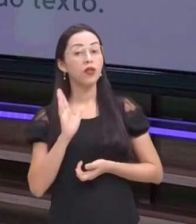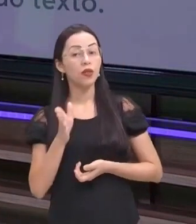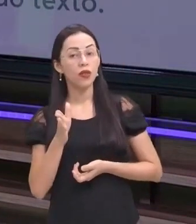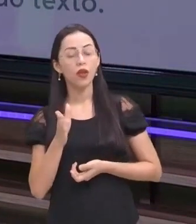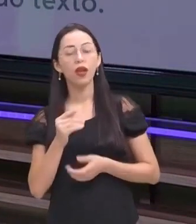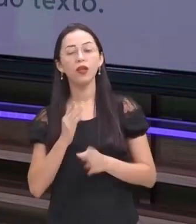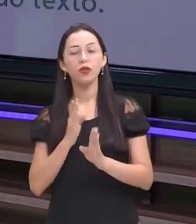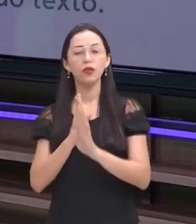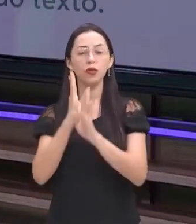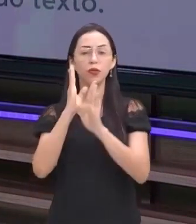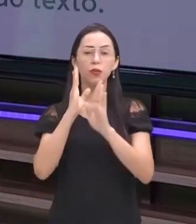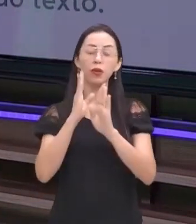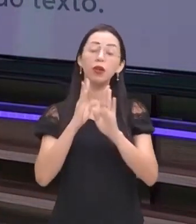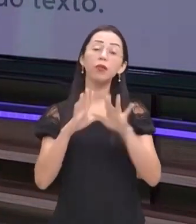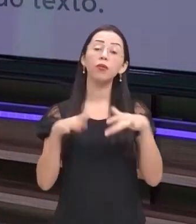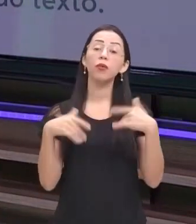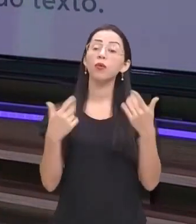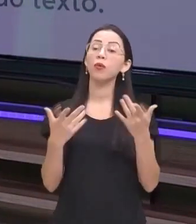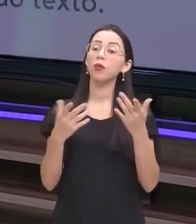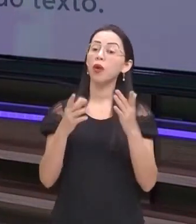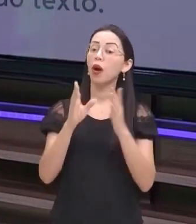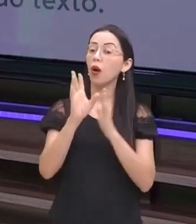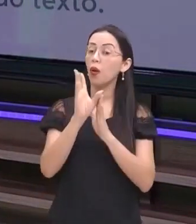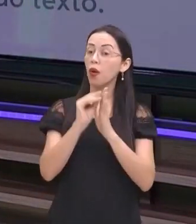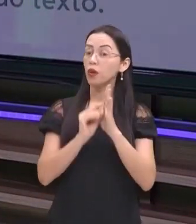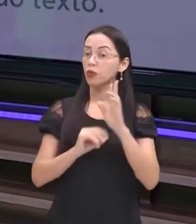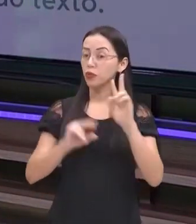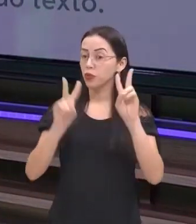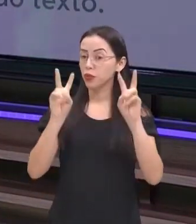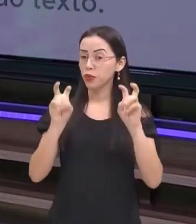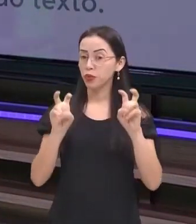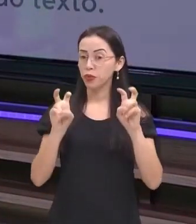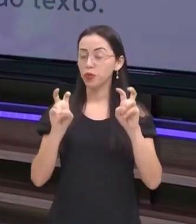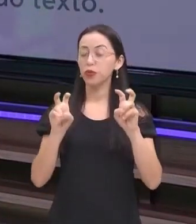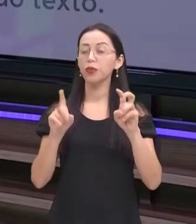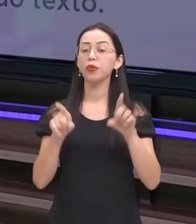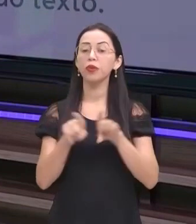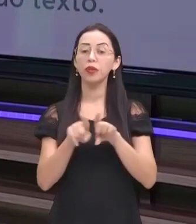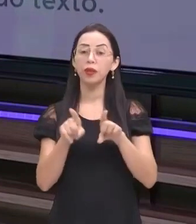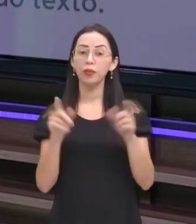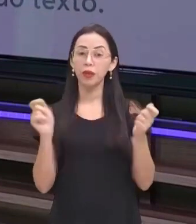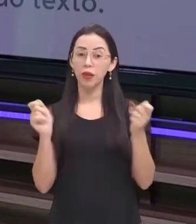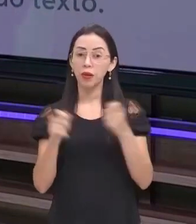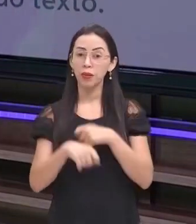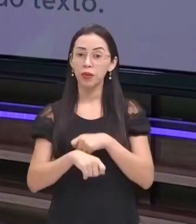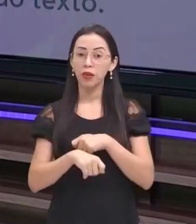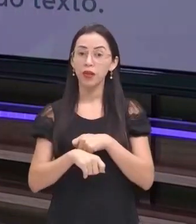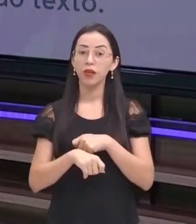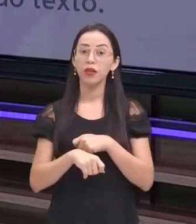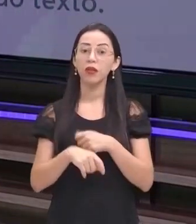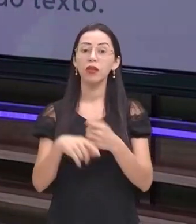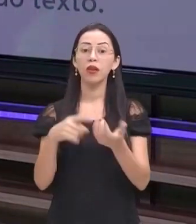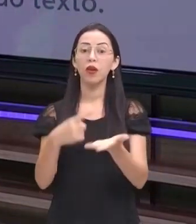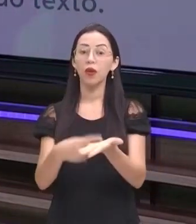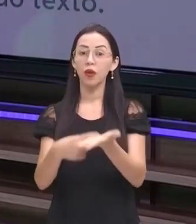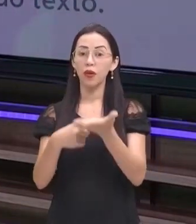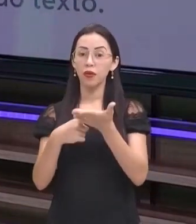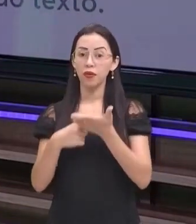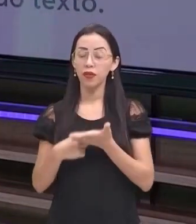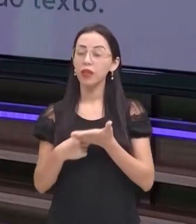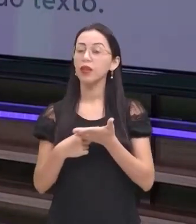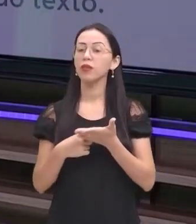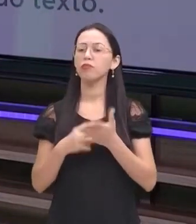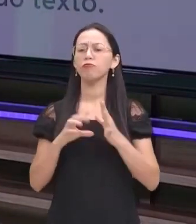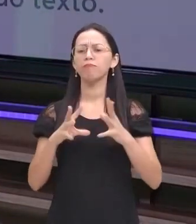já descobrimos qual é o nosso eixo, a nossa habilidade, também o nosso conteúdo, eu convido a todos